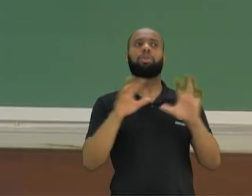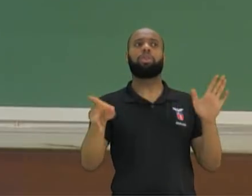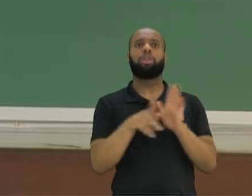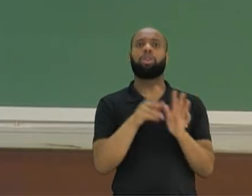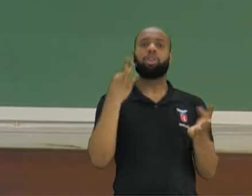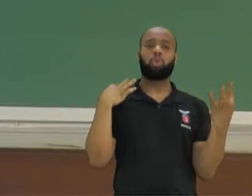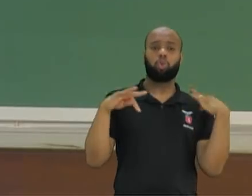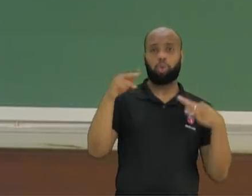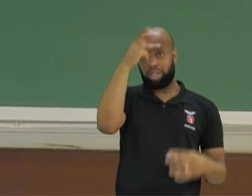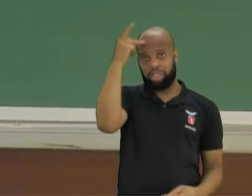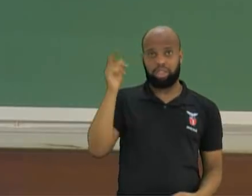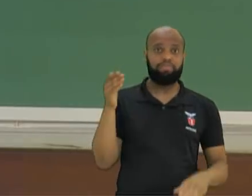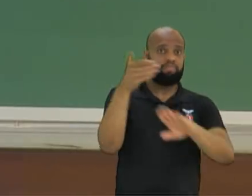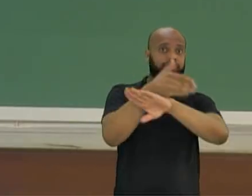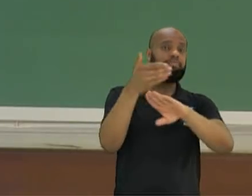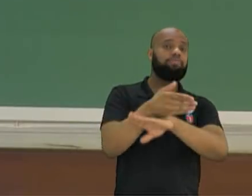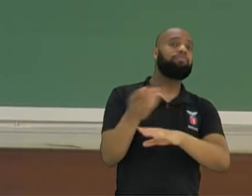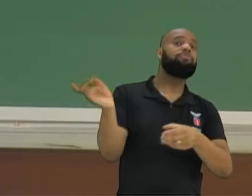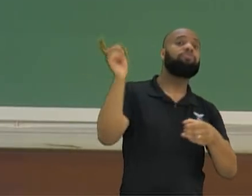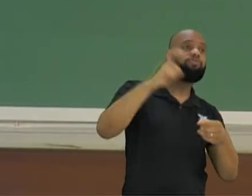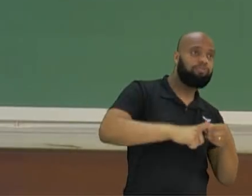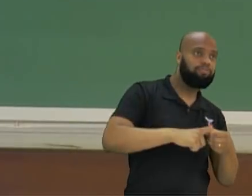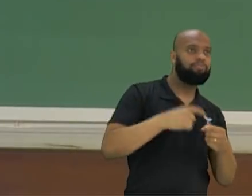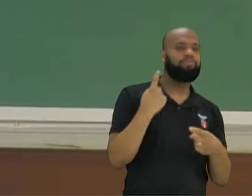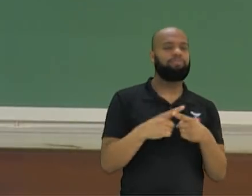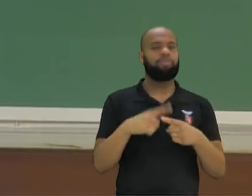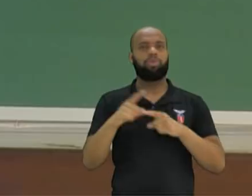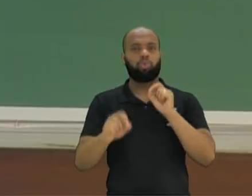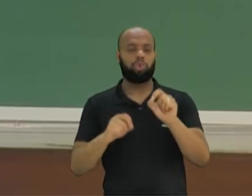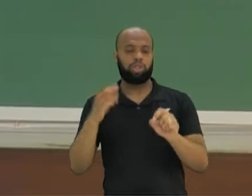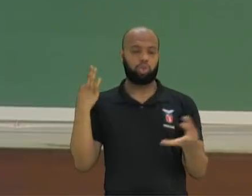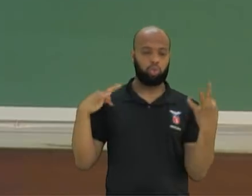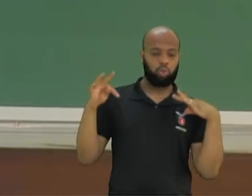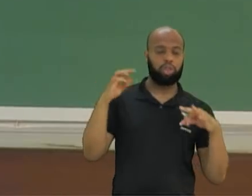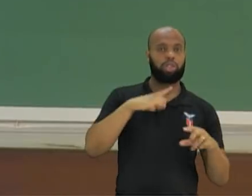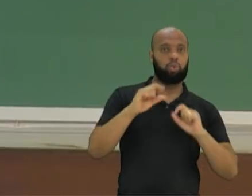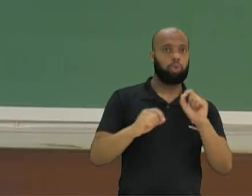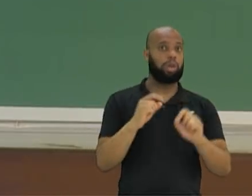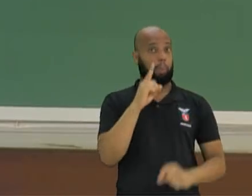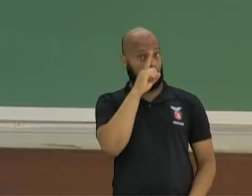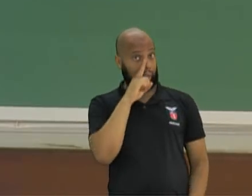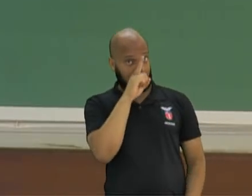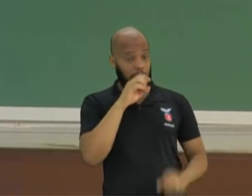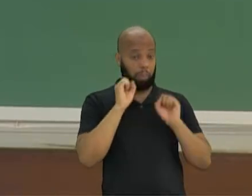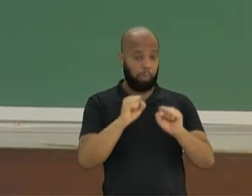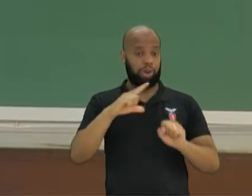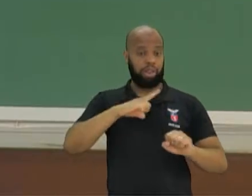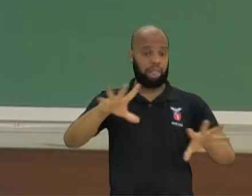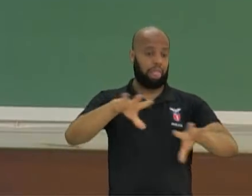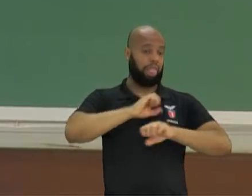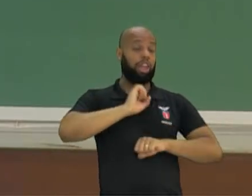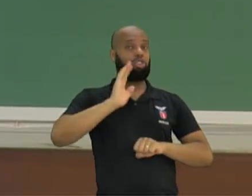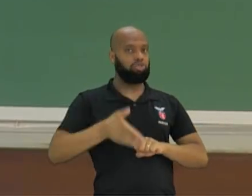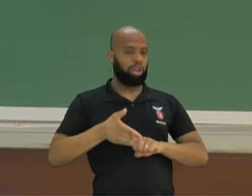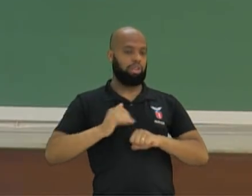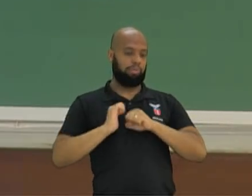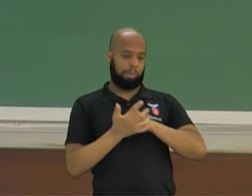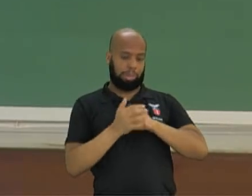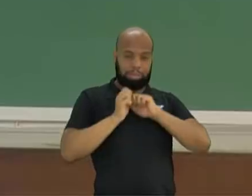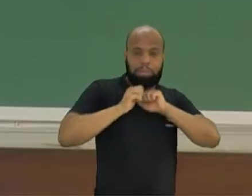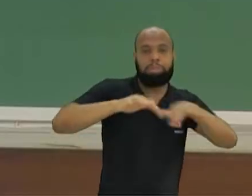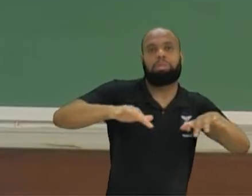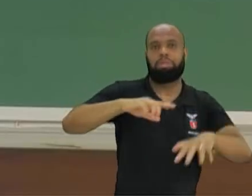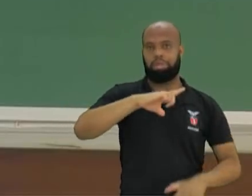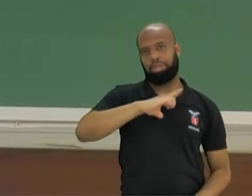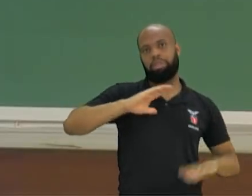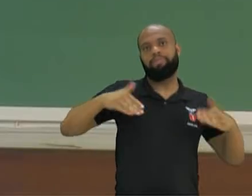turistas retornem. E os turistas trazem uma ameaça, podem estar contaminados, né, com o coronavírus